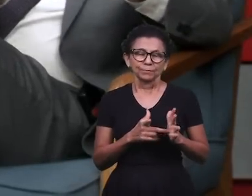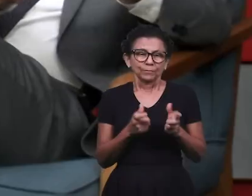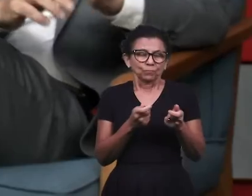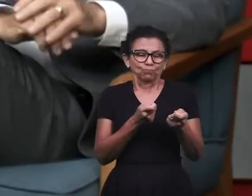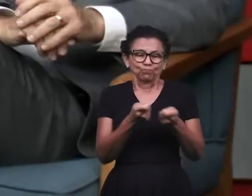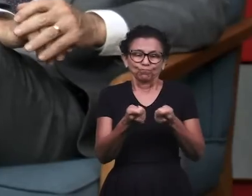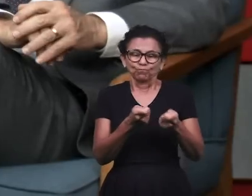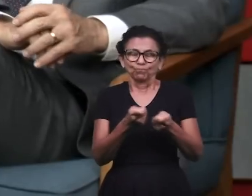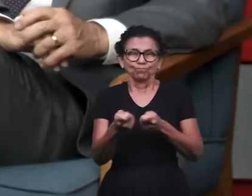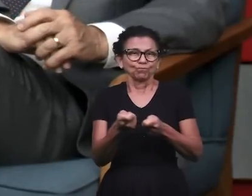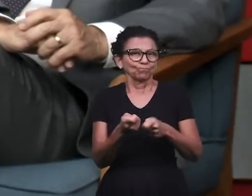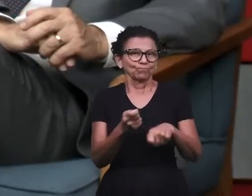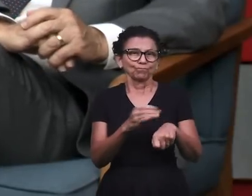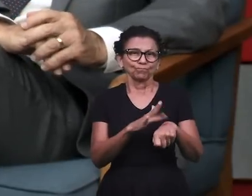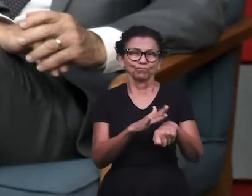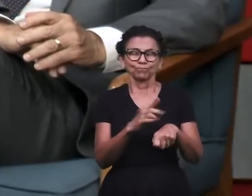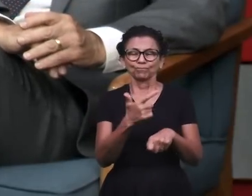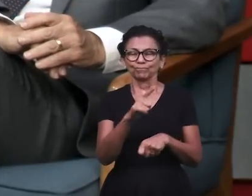tanto que